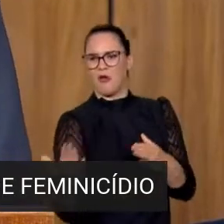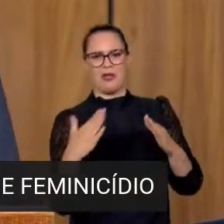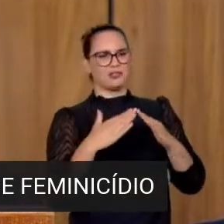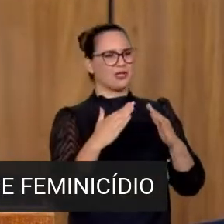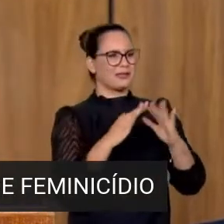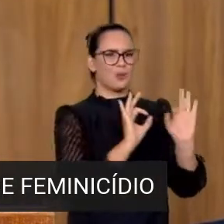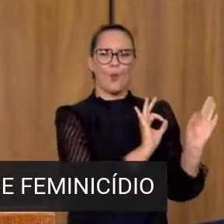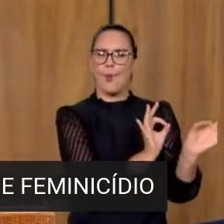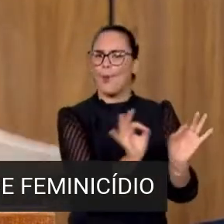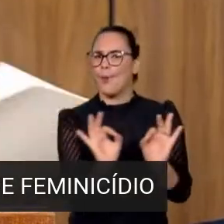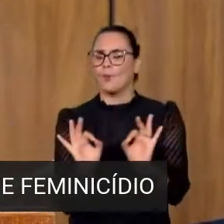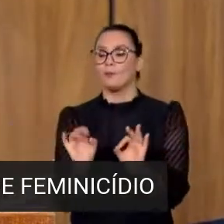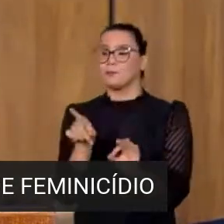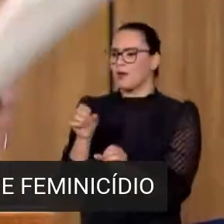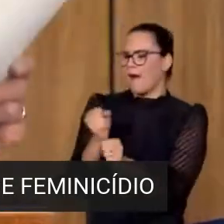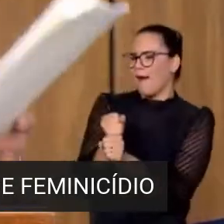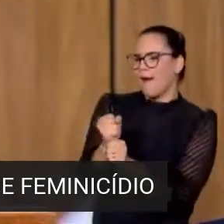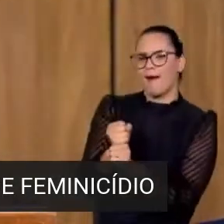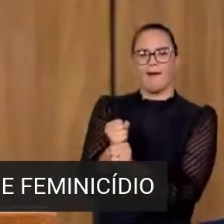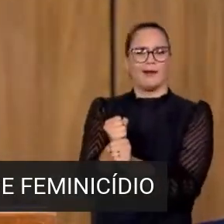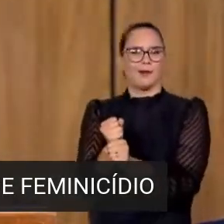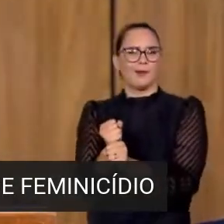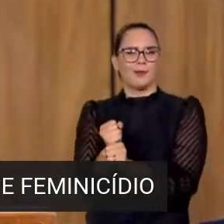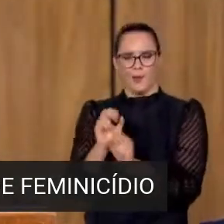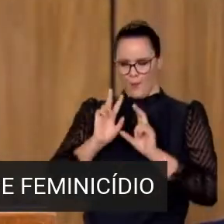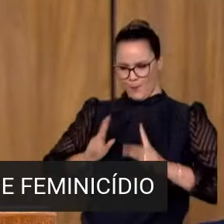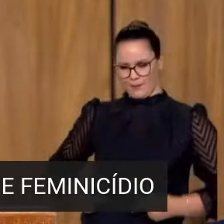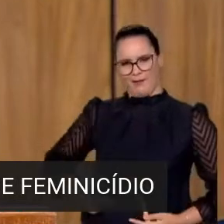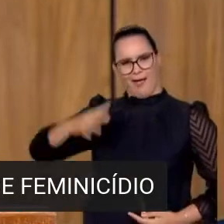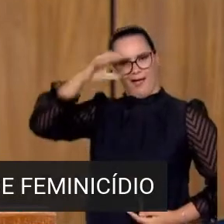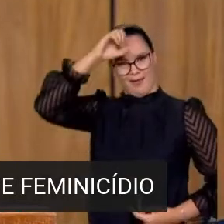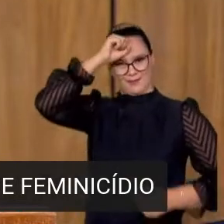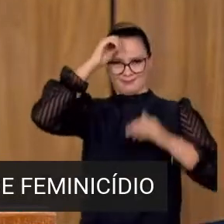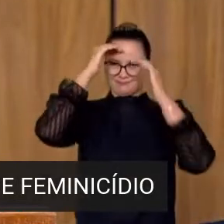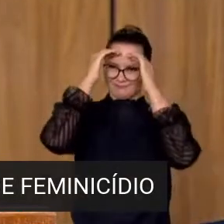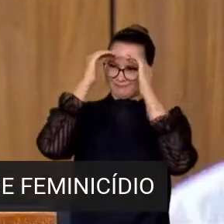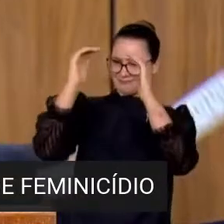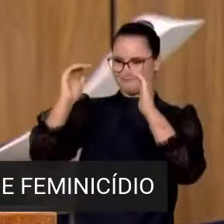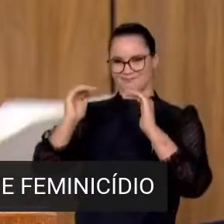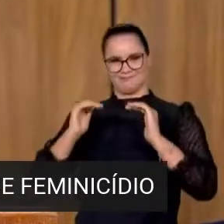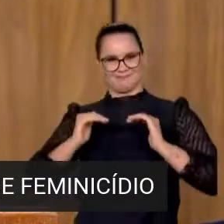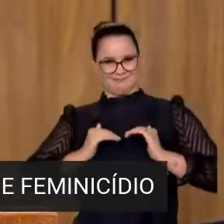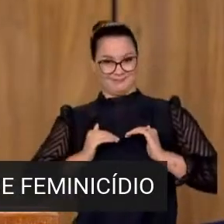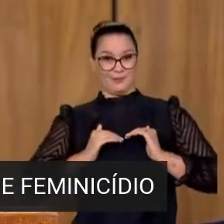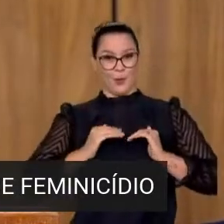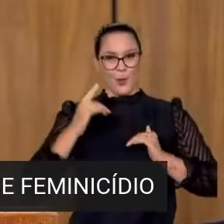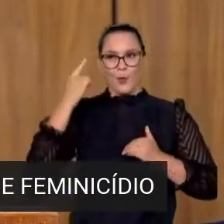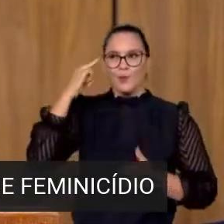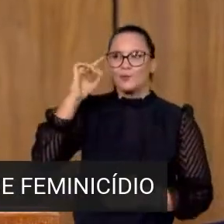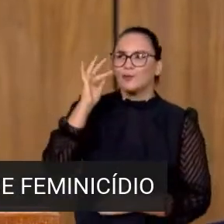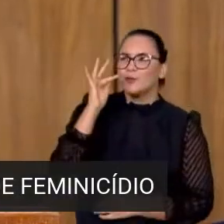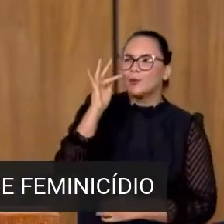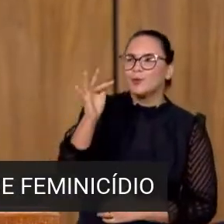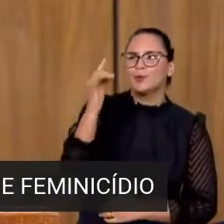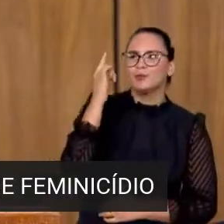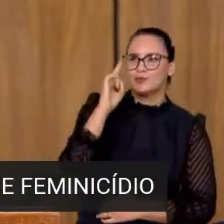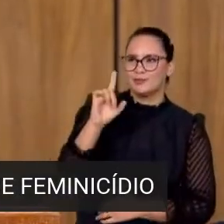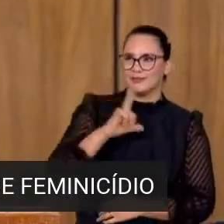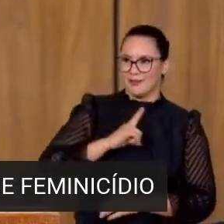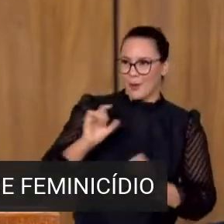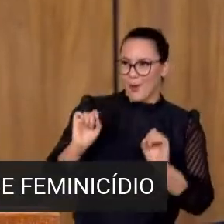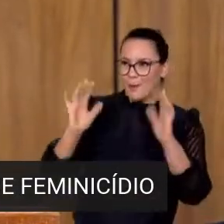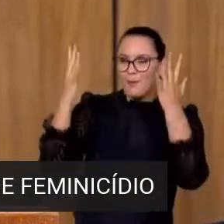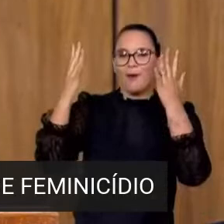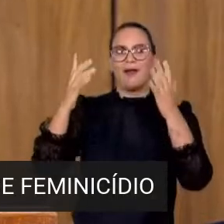Em tal ano, o ser humano aprendeu a se respeitar. Quando esse dia chegar, todos nós seremos